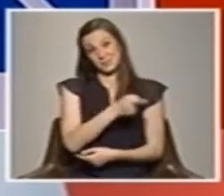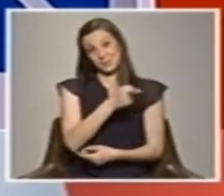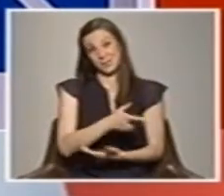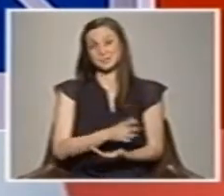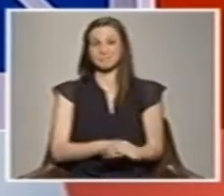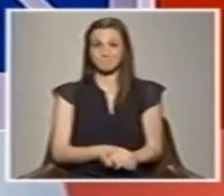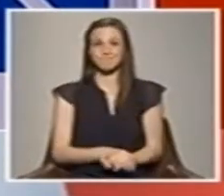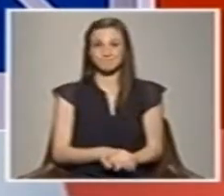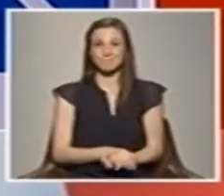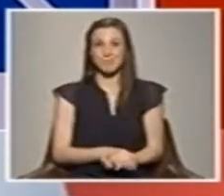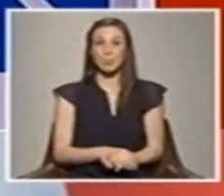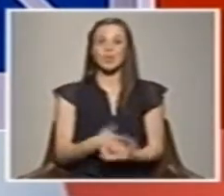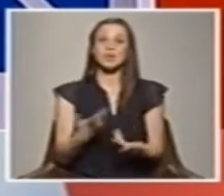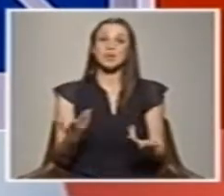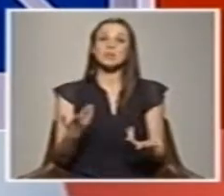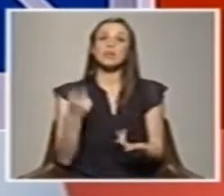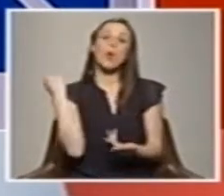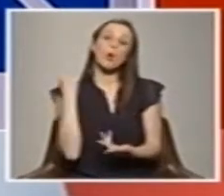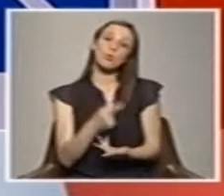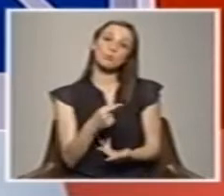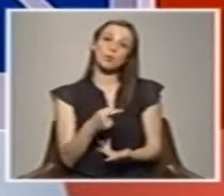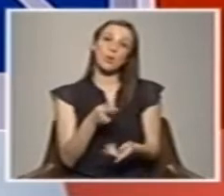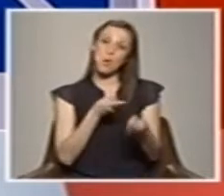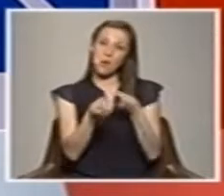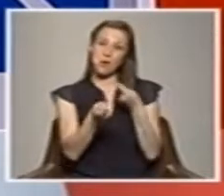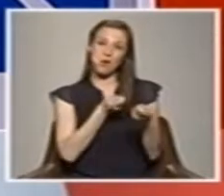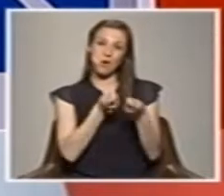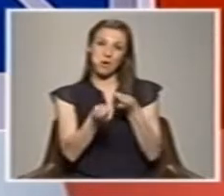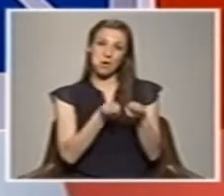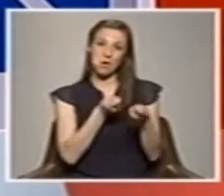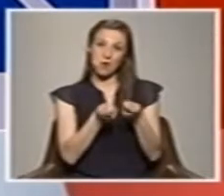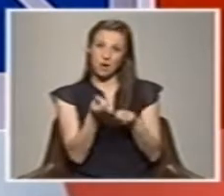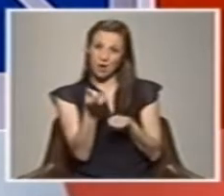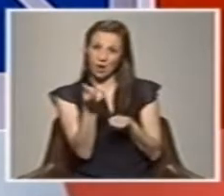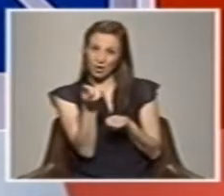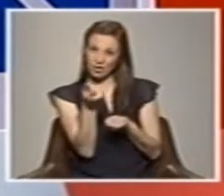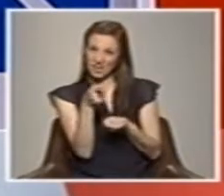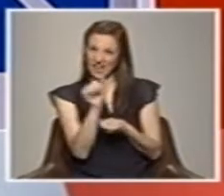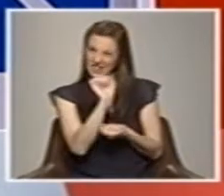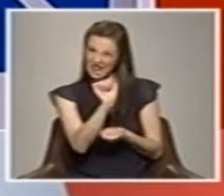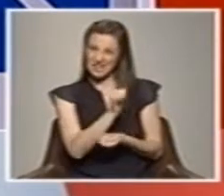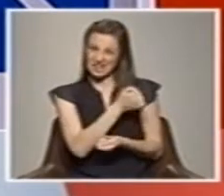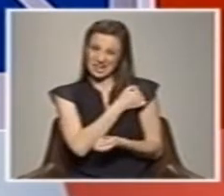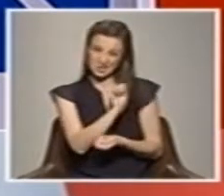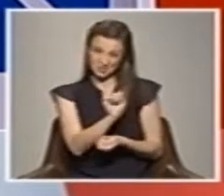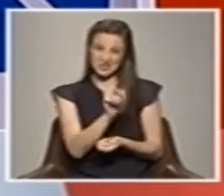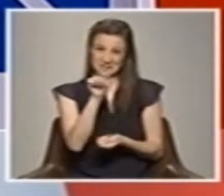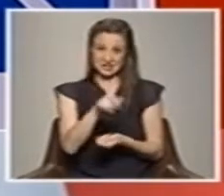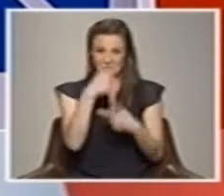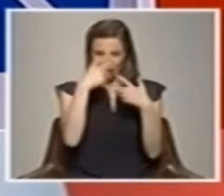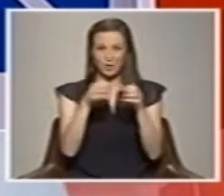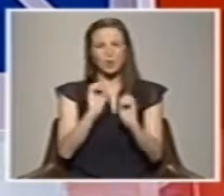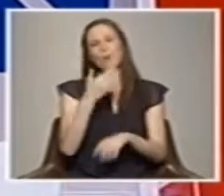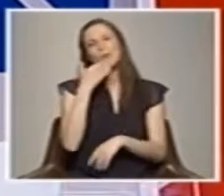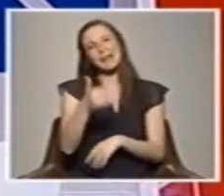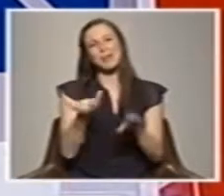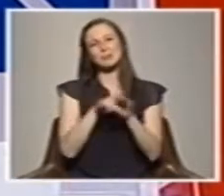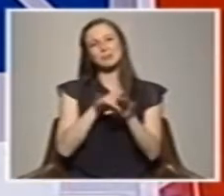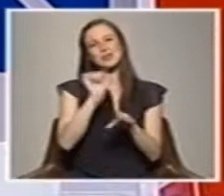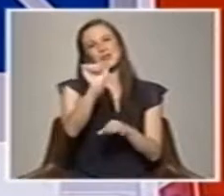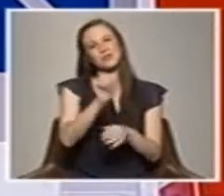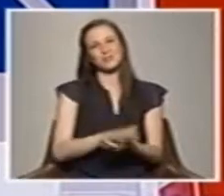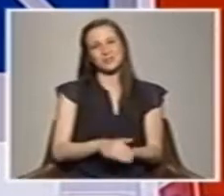obrigou a refazer, digamos assim, a sua gestão financeira aí de casa. Sem dúvida, sem dúvida. Muito obrigada pela sua participação,